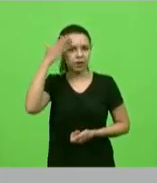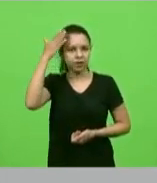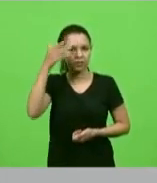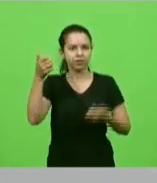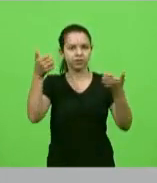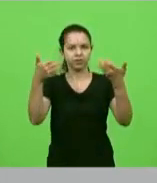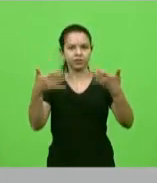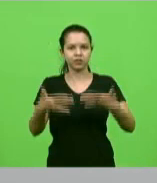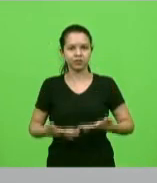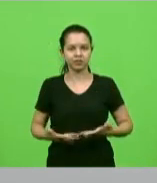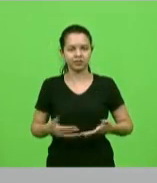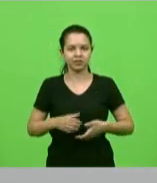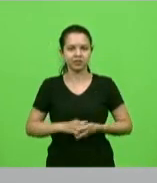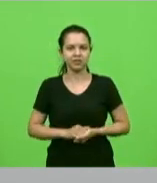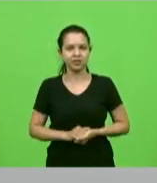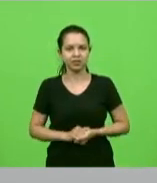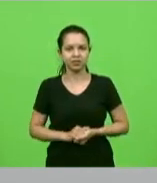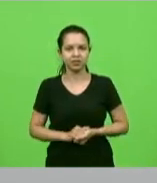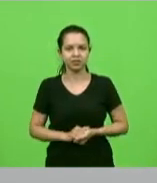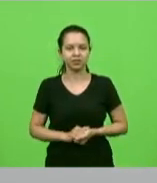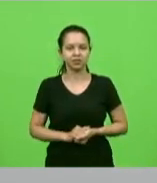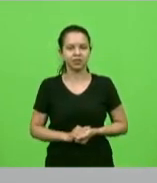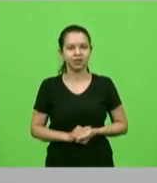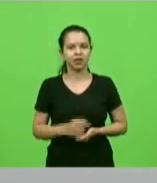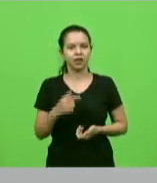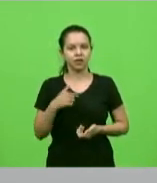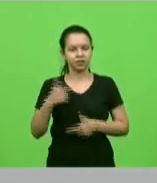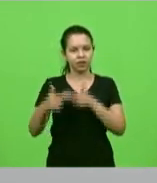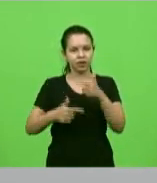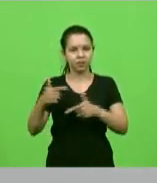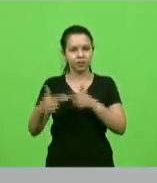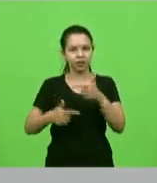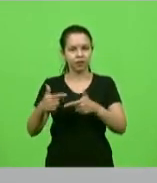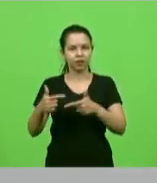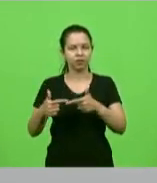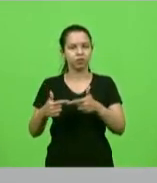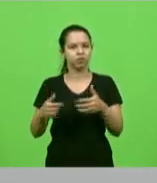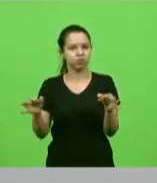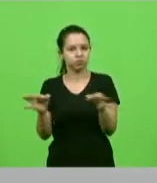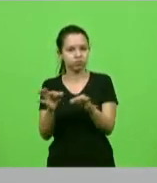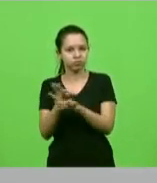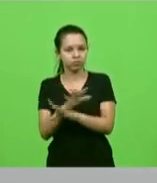combate. Terminei minha carreira. Guardei a fé.